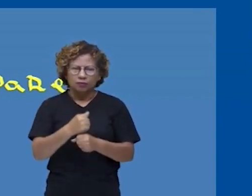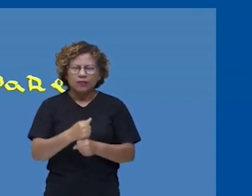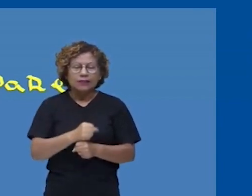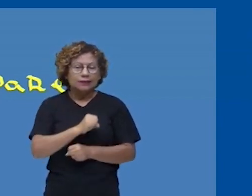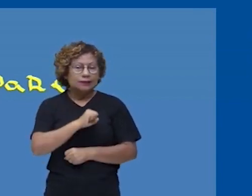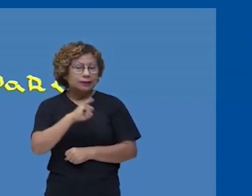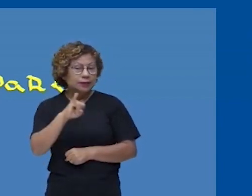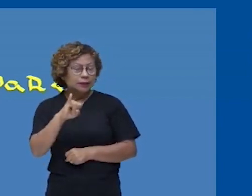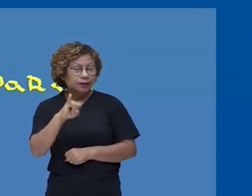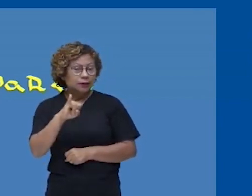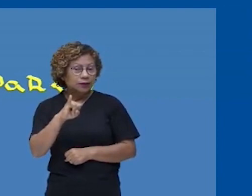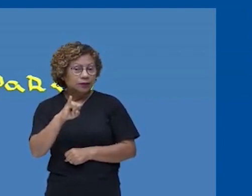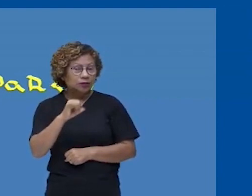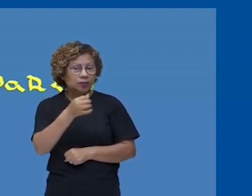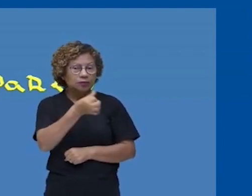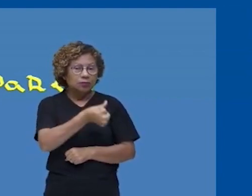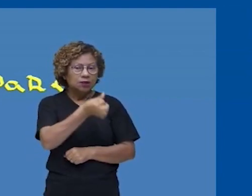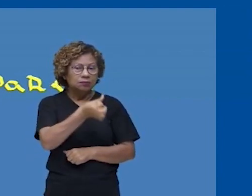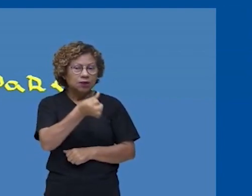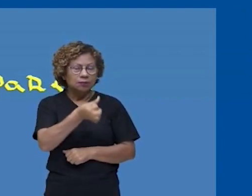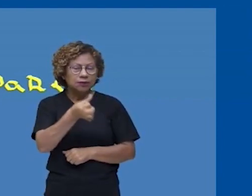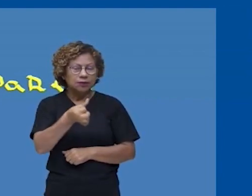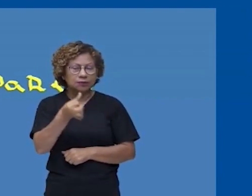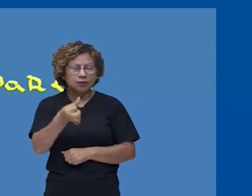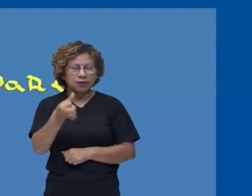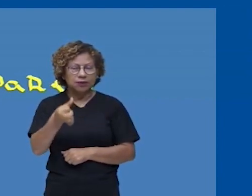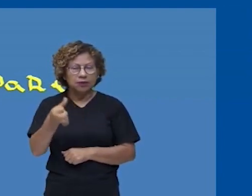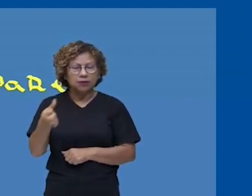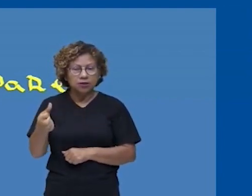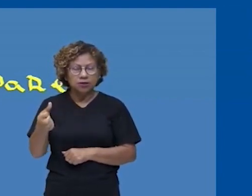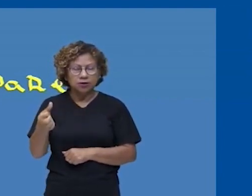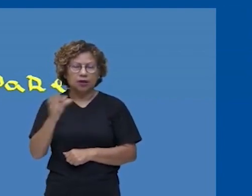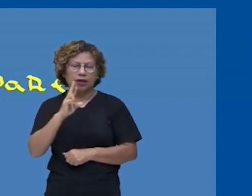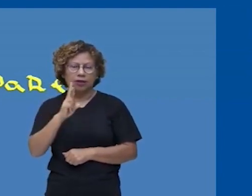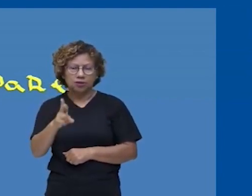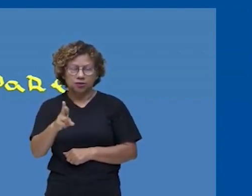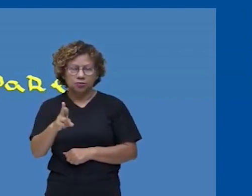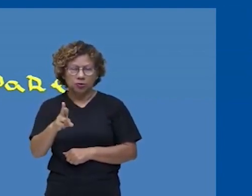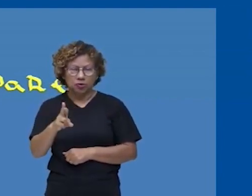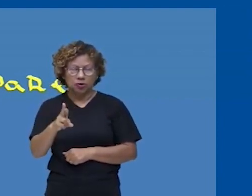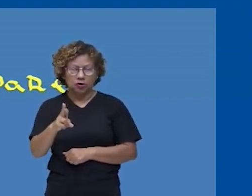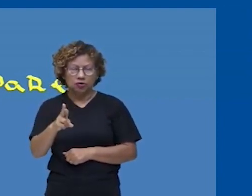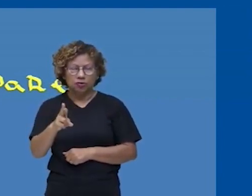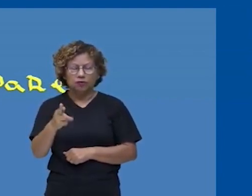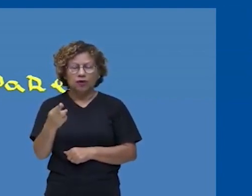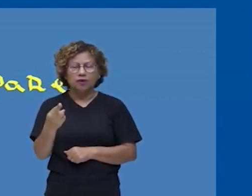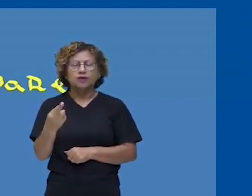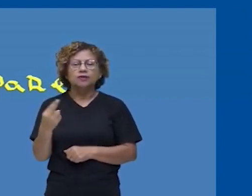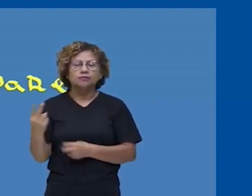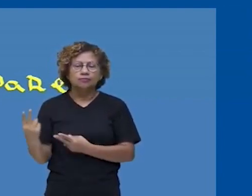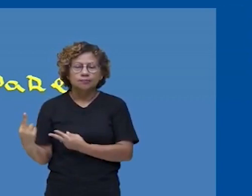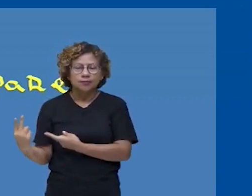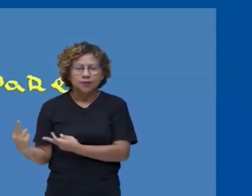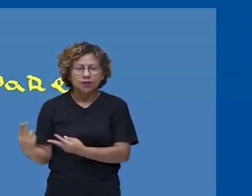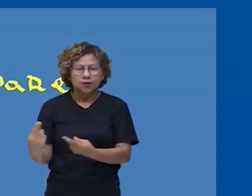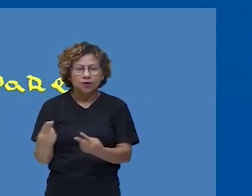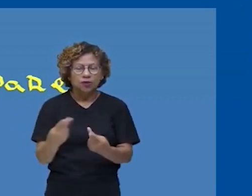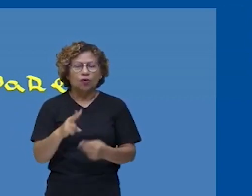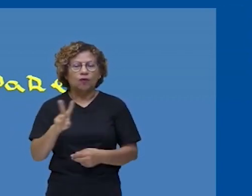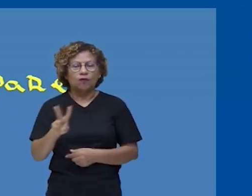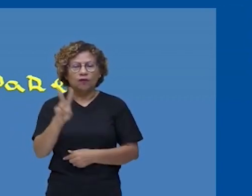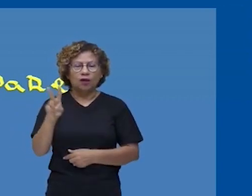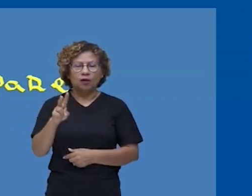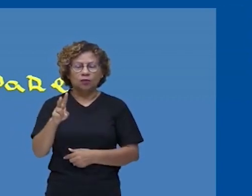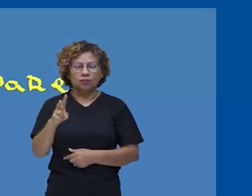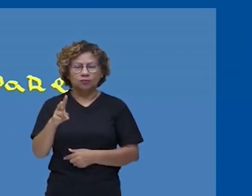somar, né, 6 mais 6 mais 6 mais 6 e mais 6, ou seja, 5 vezes, nós vamos ter o mesmo valor. Como eu falei